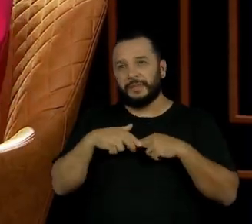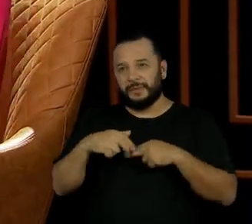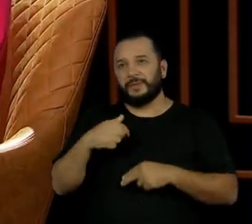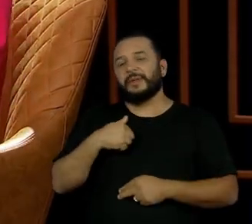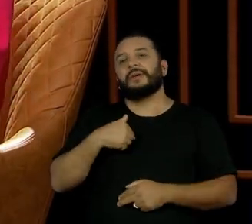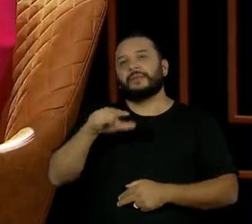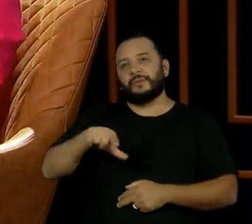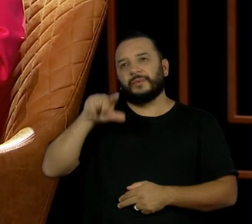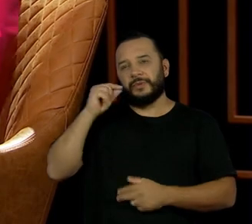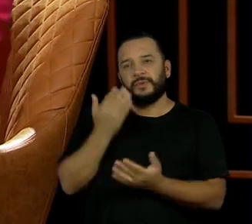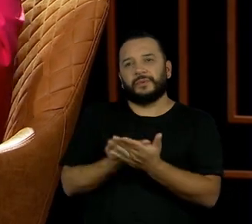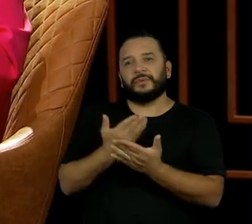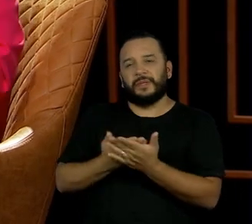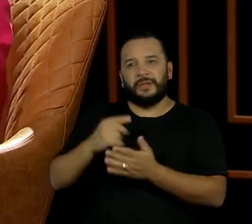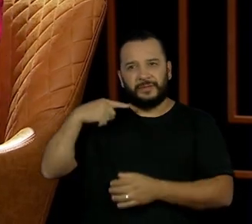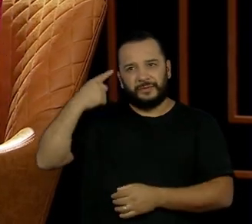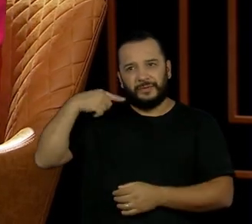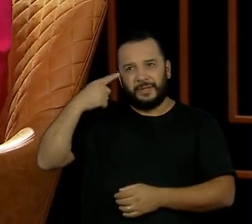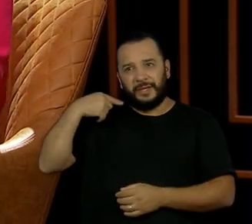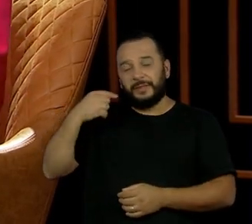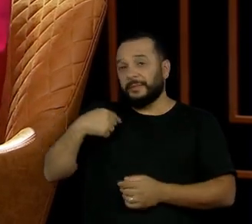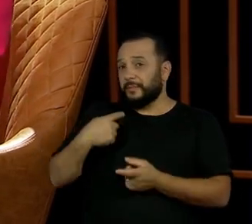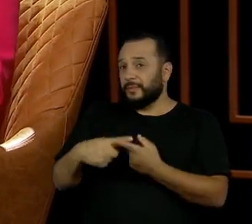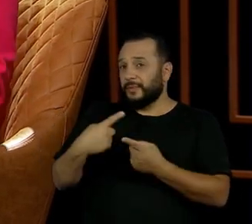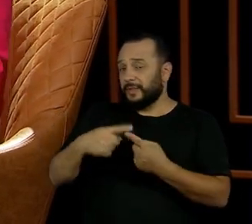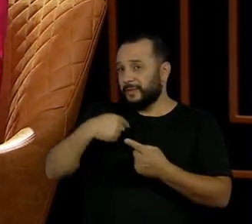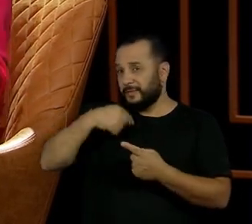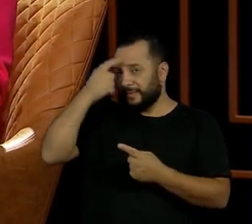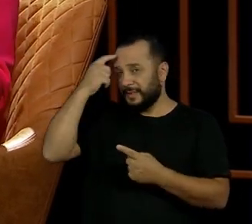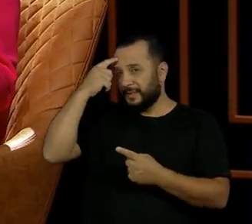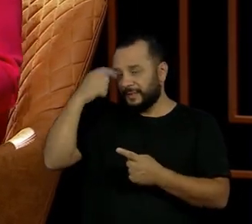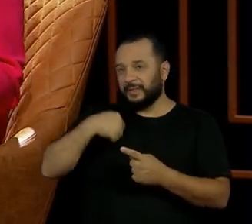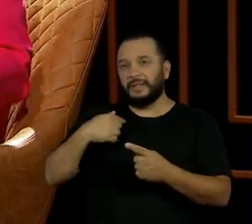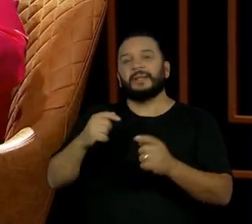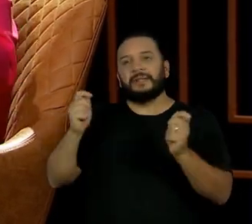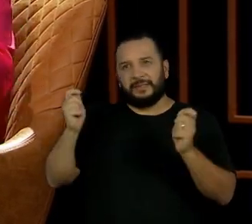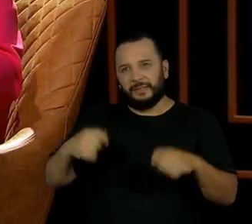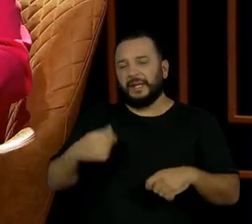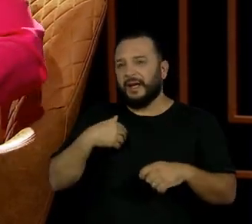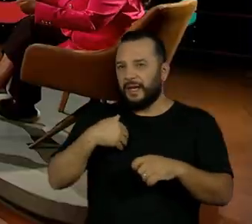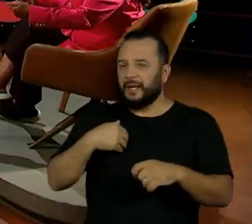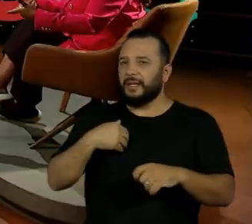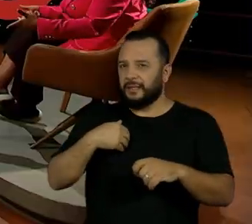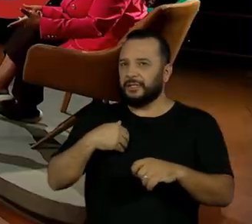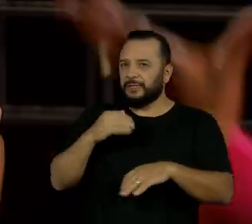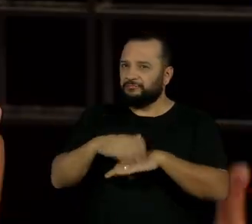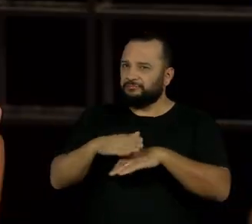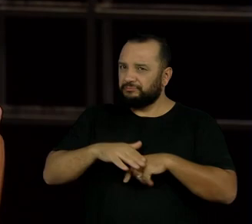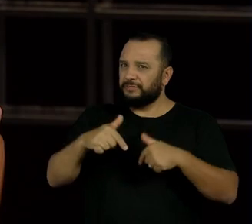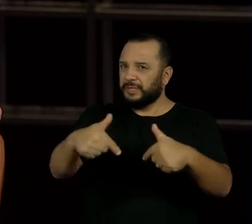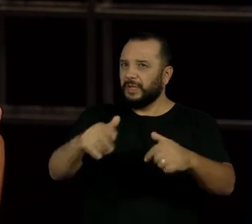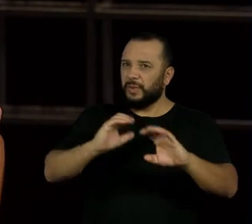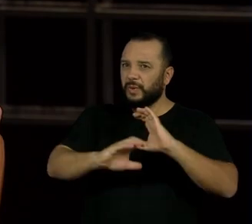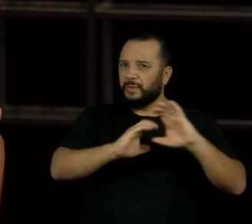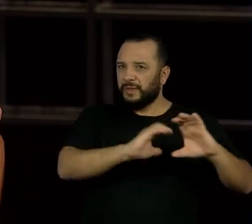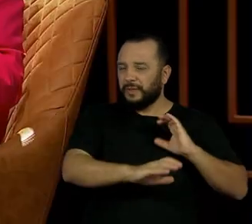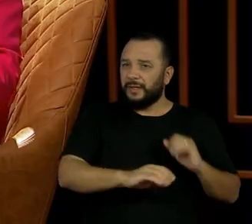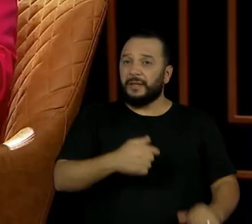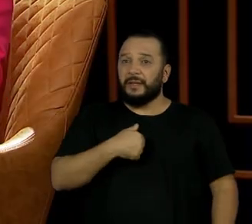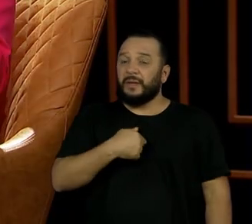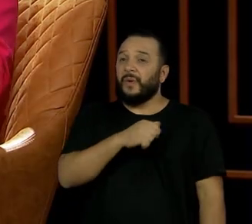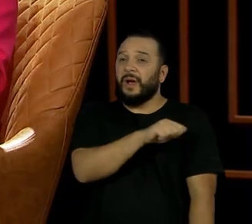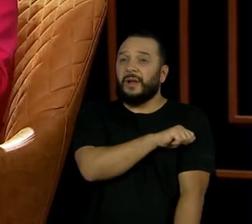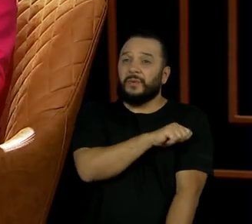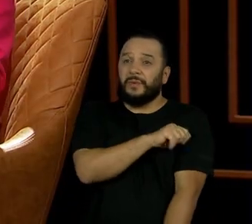tenha escolhido direito achando que seria a minha forma de comunicar e de agir né nação eu era uma aluna muito